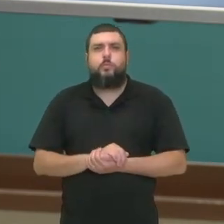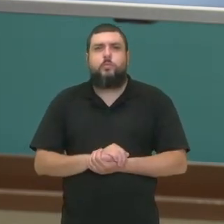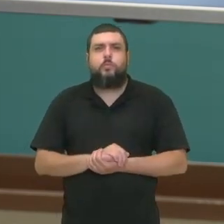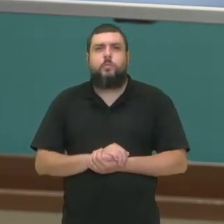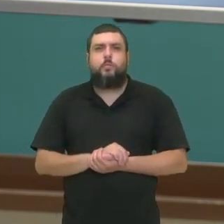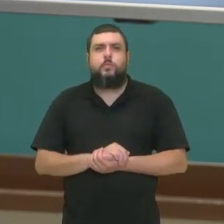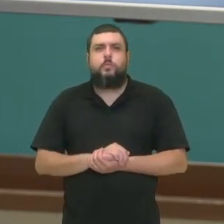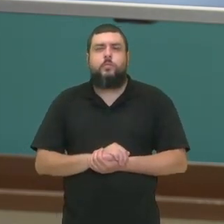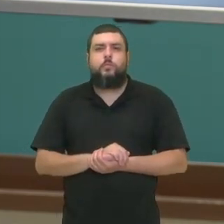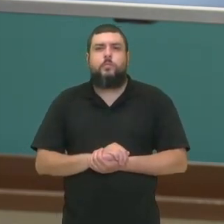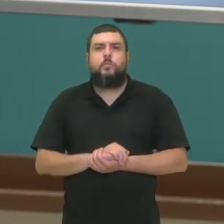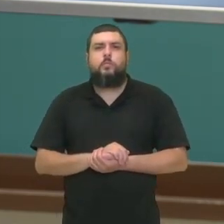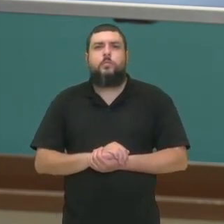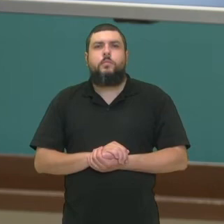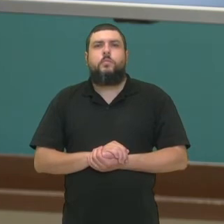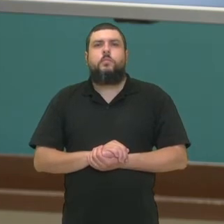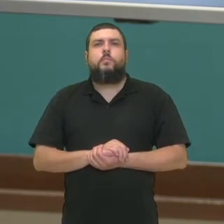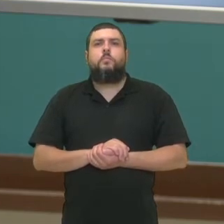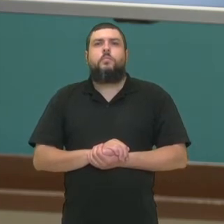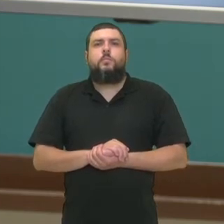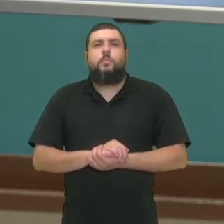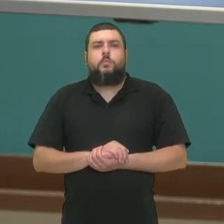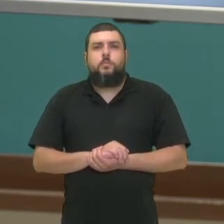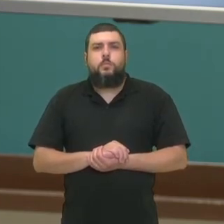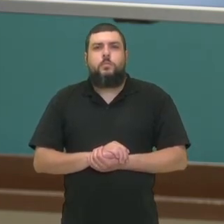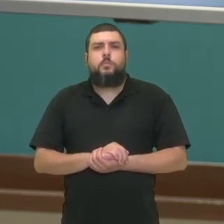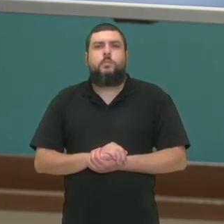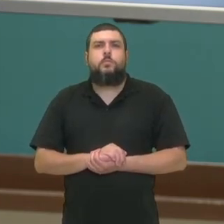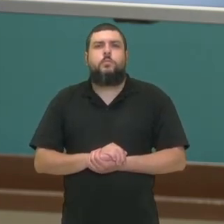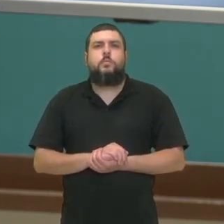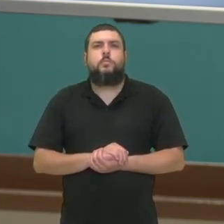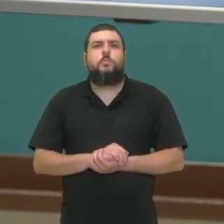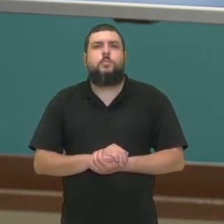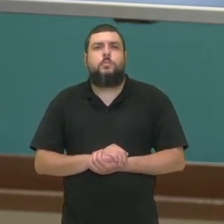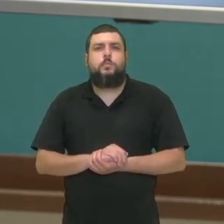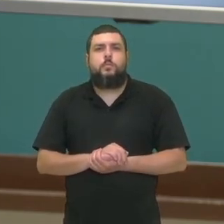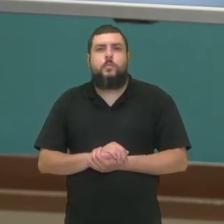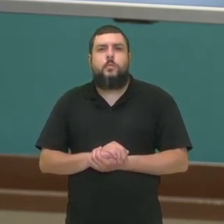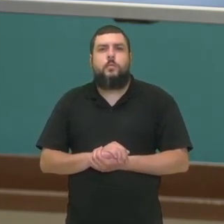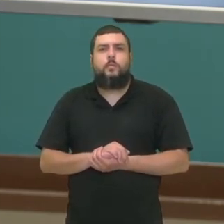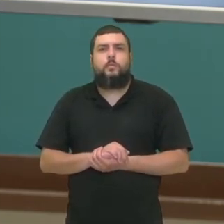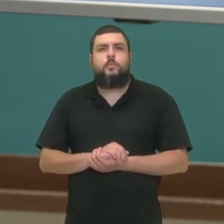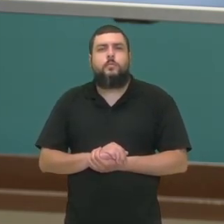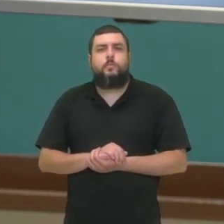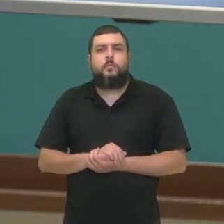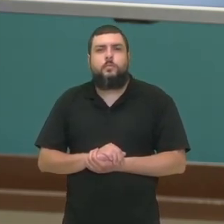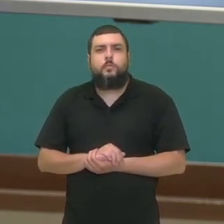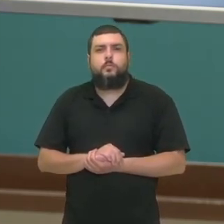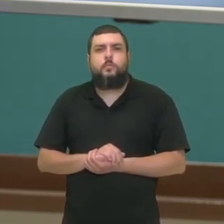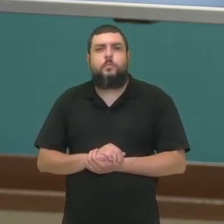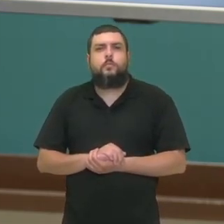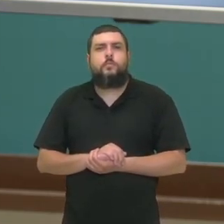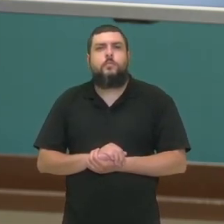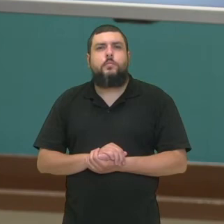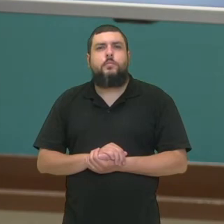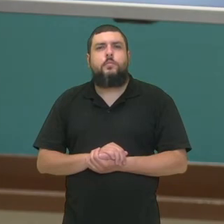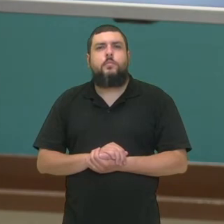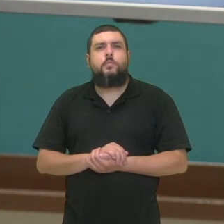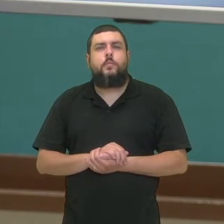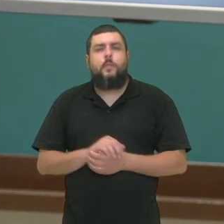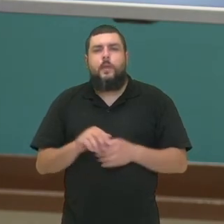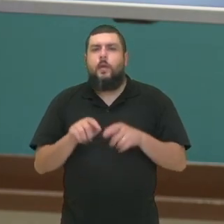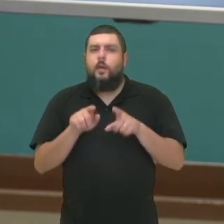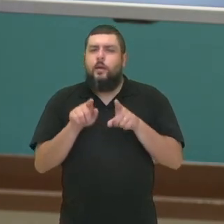Espartaco. Aqui está comentando sobre os 100 mil combatentes e após algumas vitórias, o exército romano venceu os rebeldes. E, professor, tem